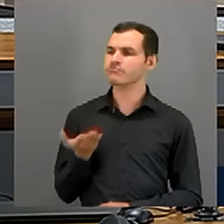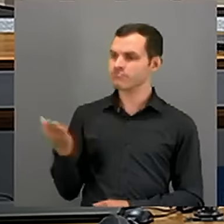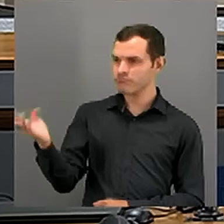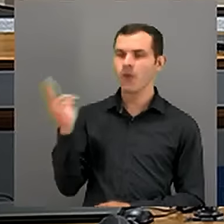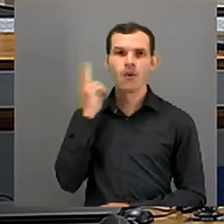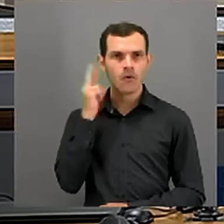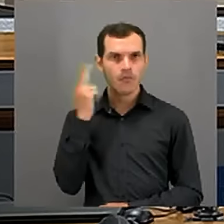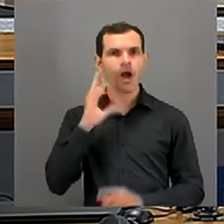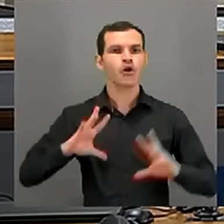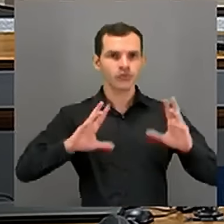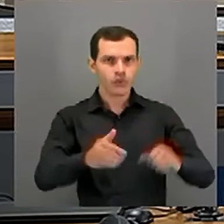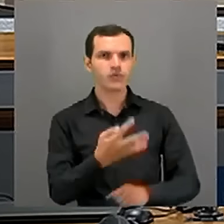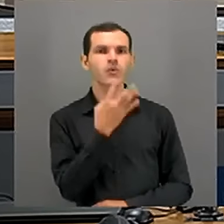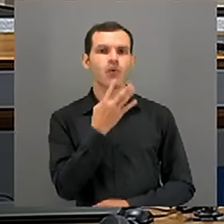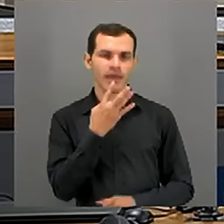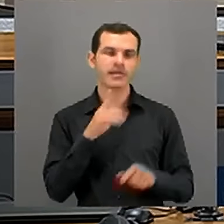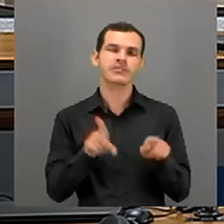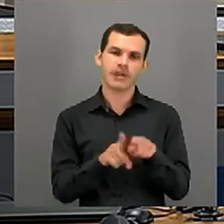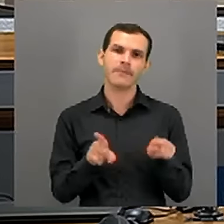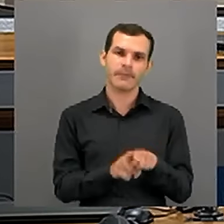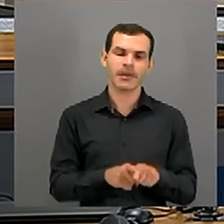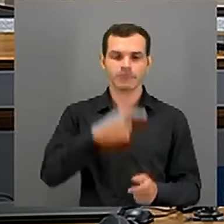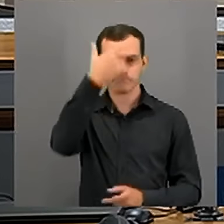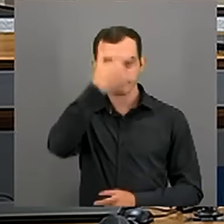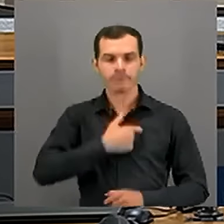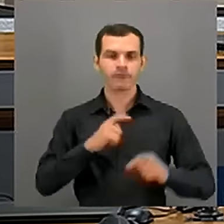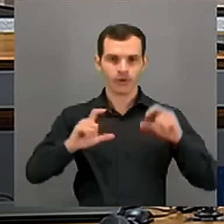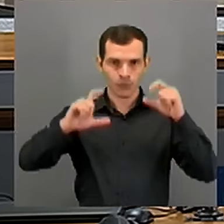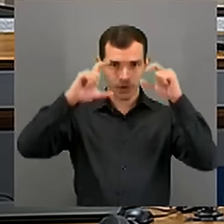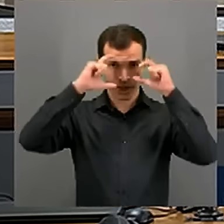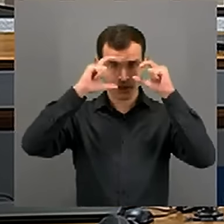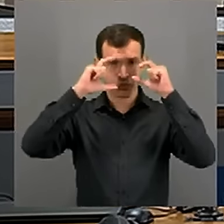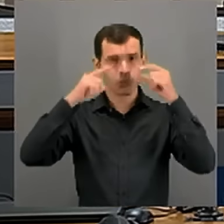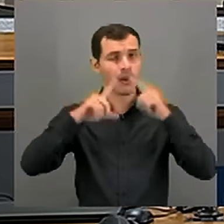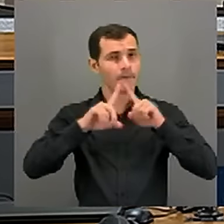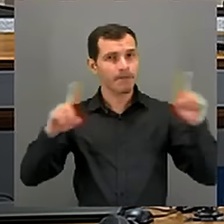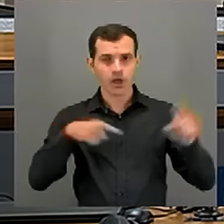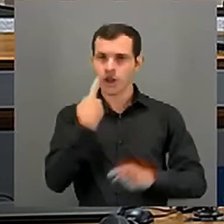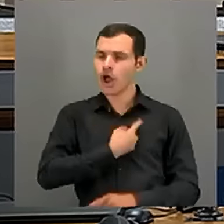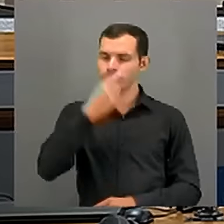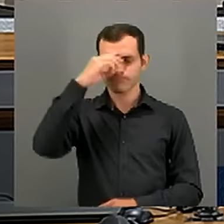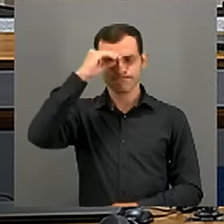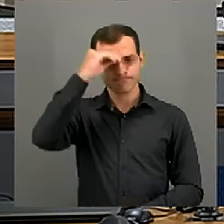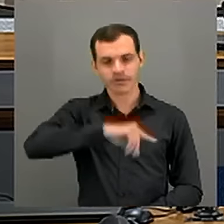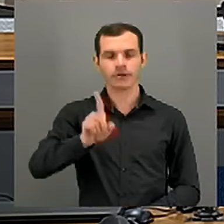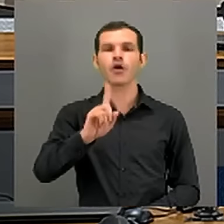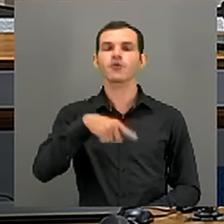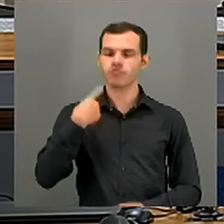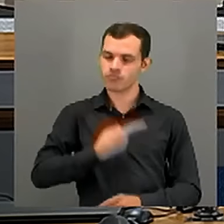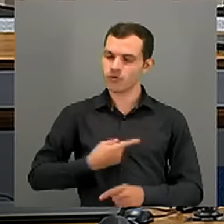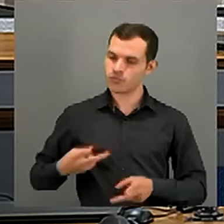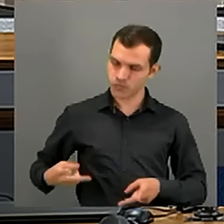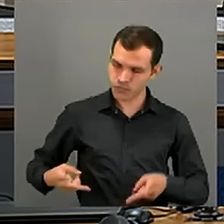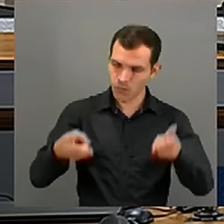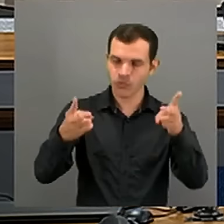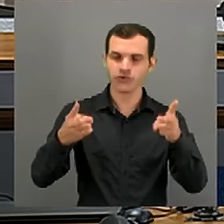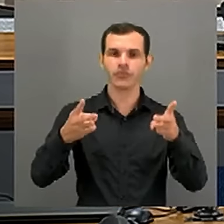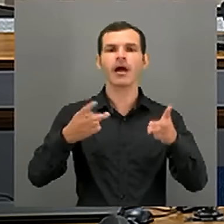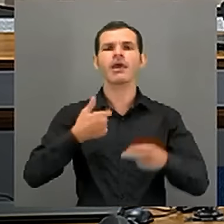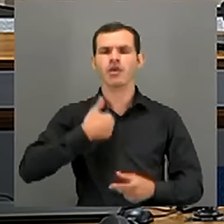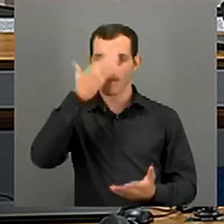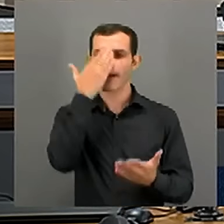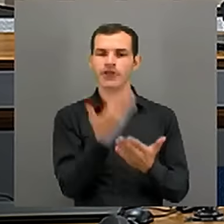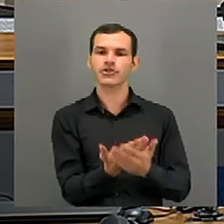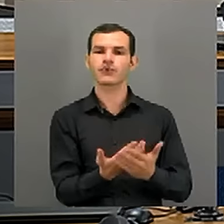conhece razoavelmente Cajuru. Desistir nós não vamos. Vamos até o fim. Eu tenho convicção que o relatório